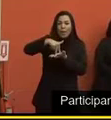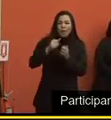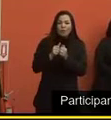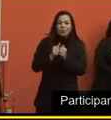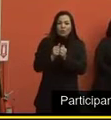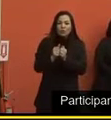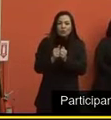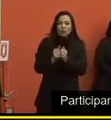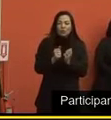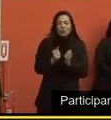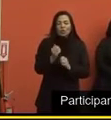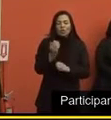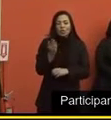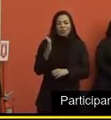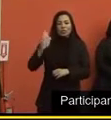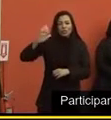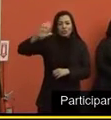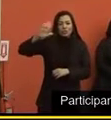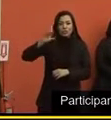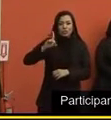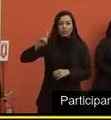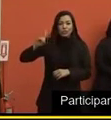com a mão direita estendida.